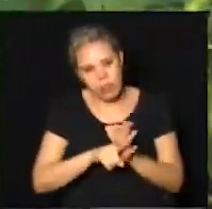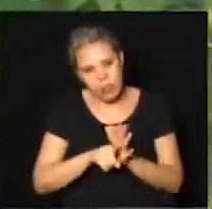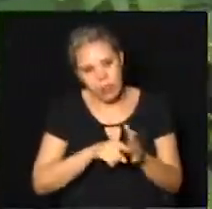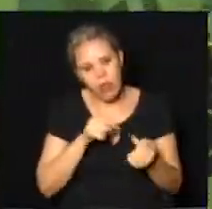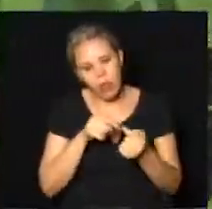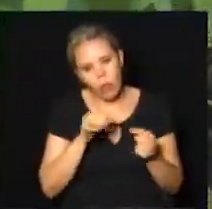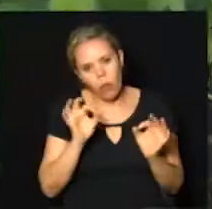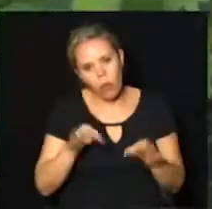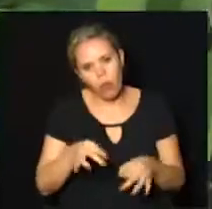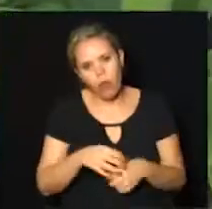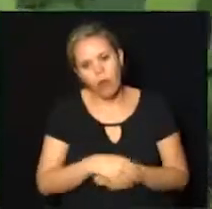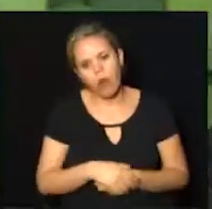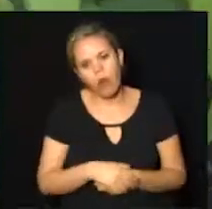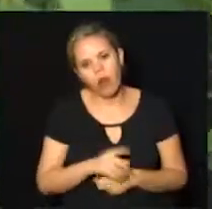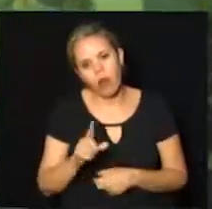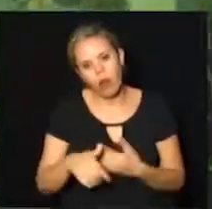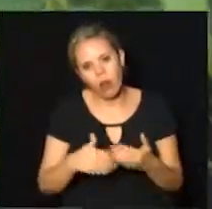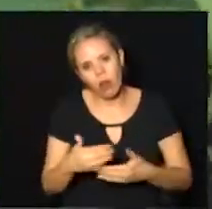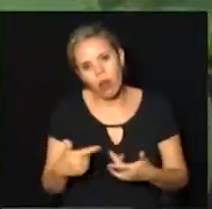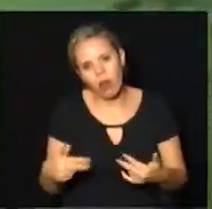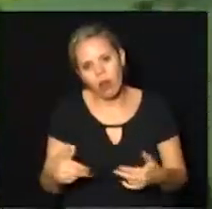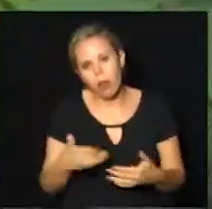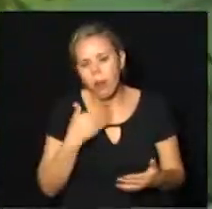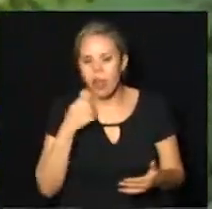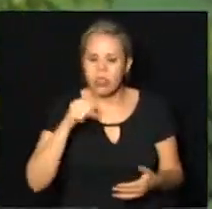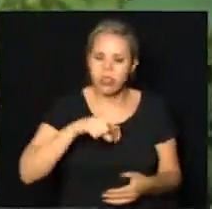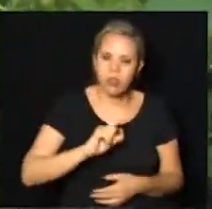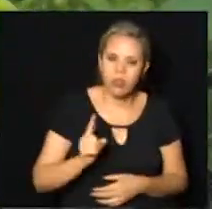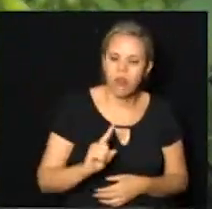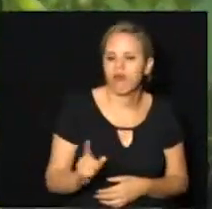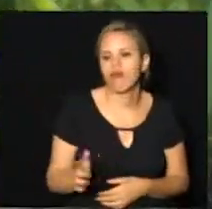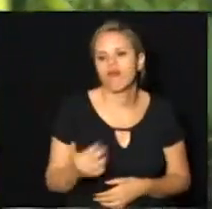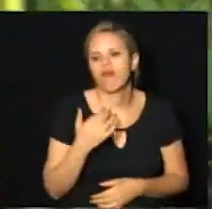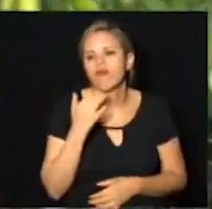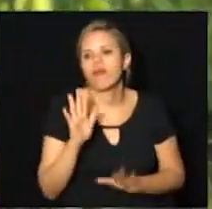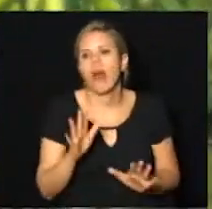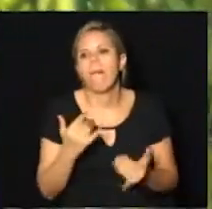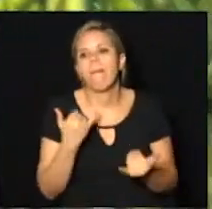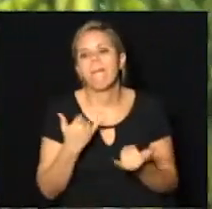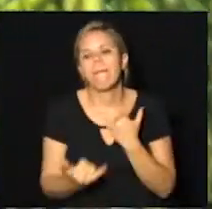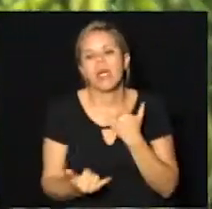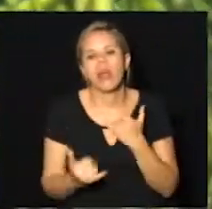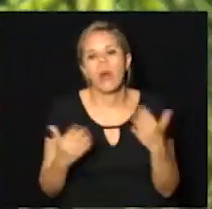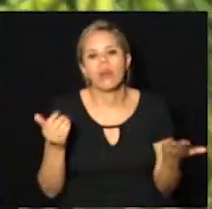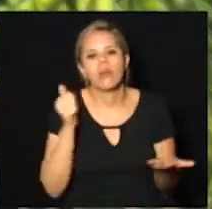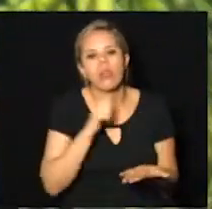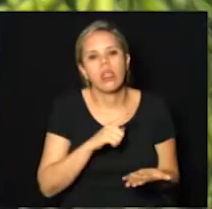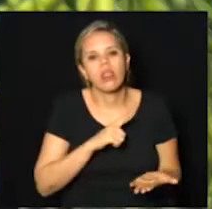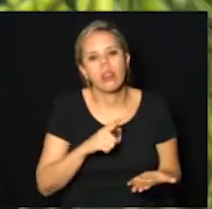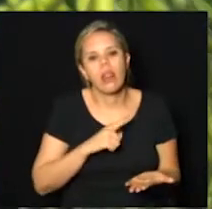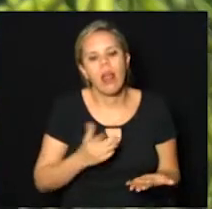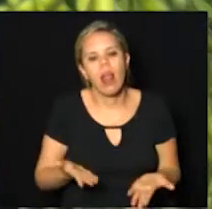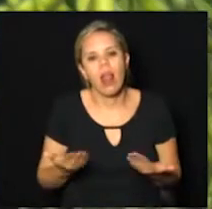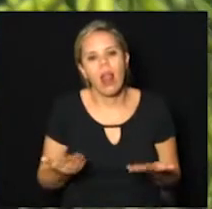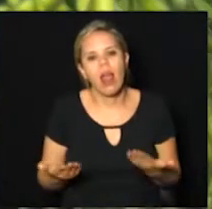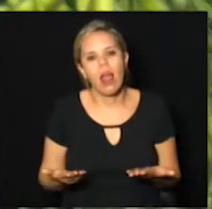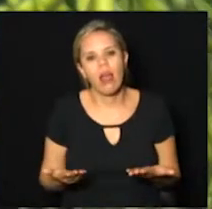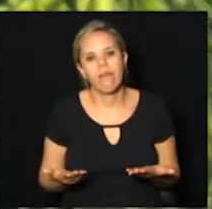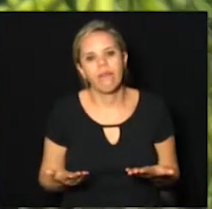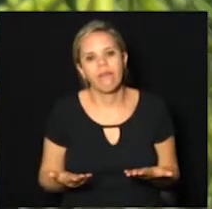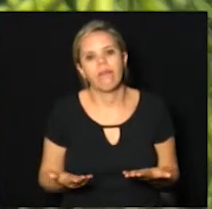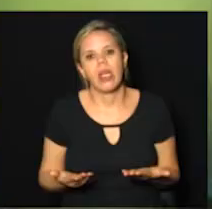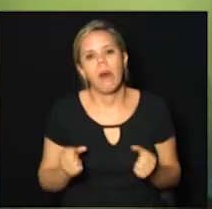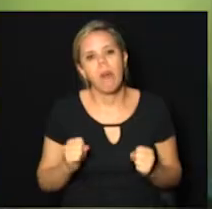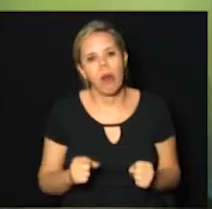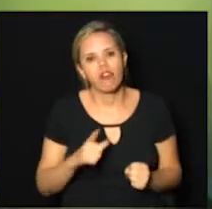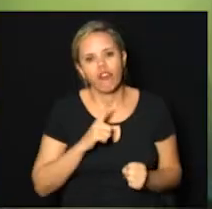mais evidência. Então, aí tem isso. Alguns melhoram, outros não melhoram. Parece que quando a mulher tem sintomas leves, assim, parece que ela